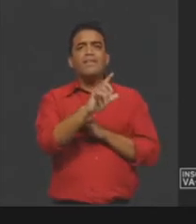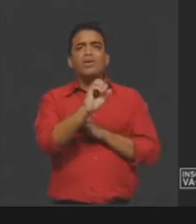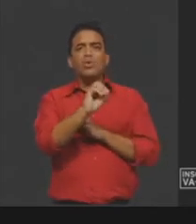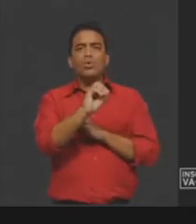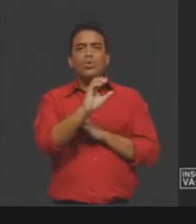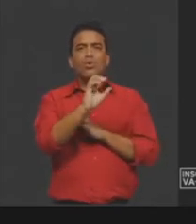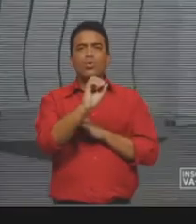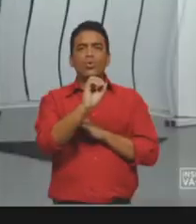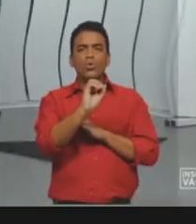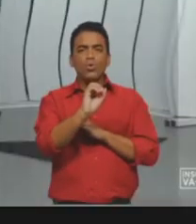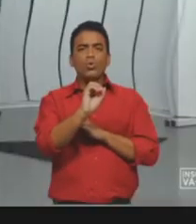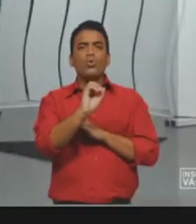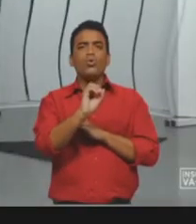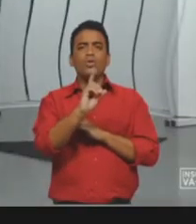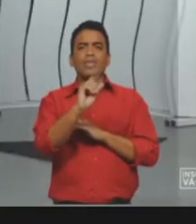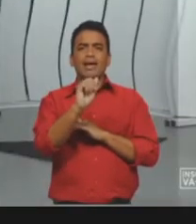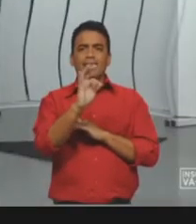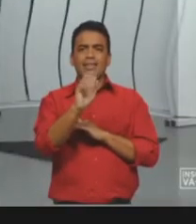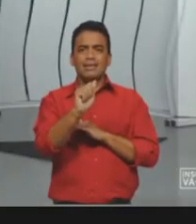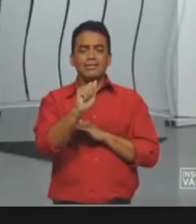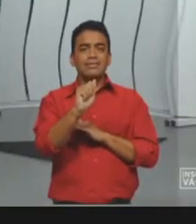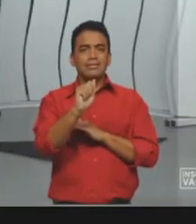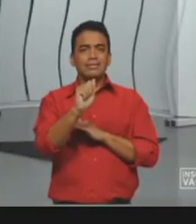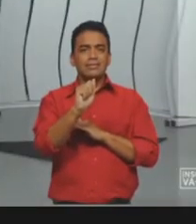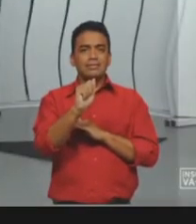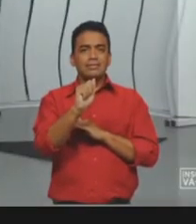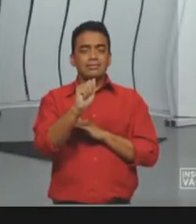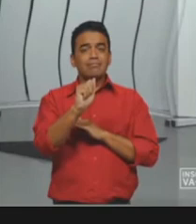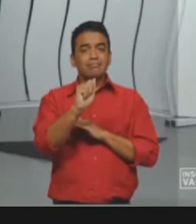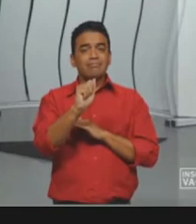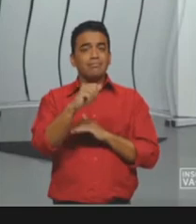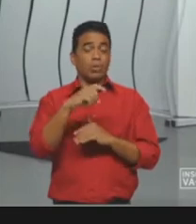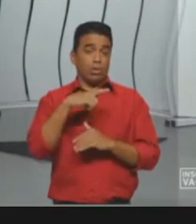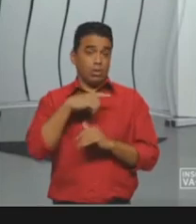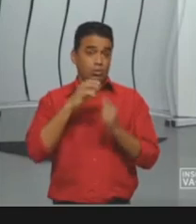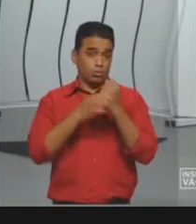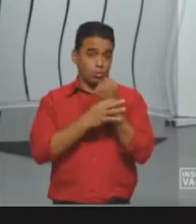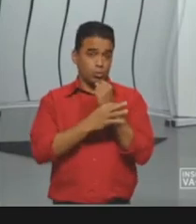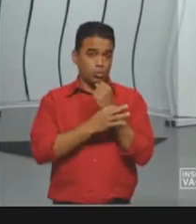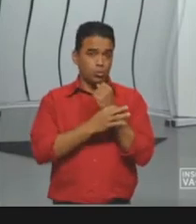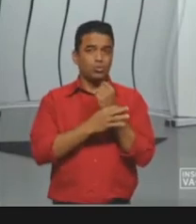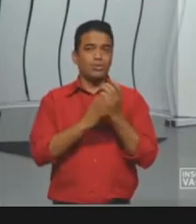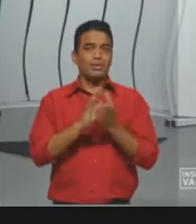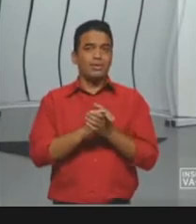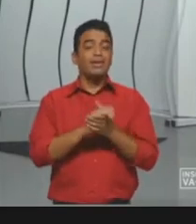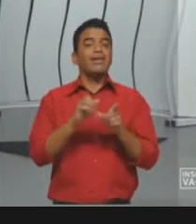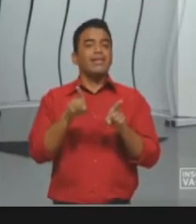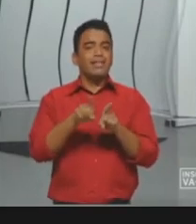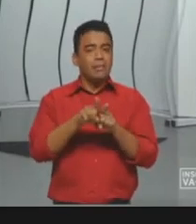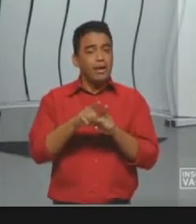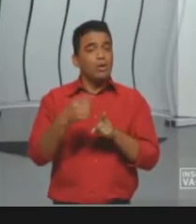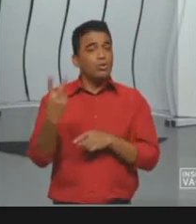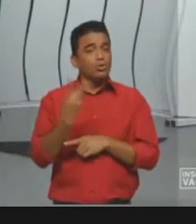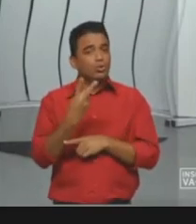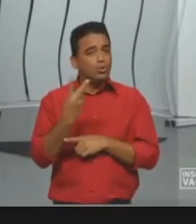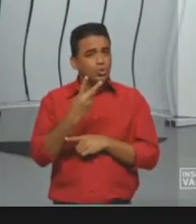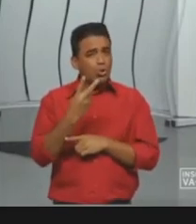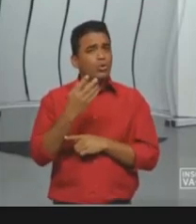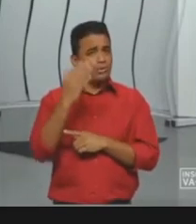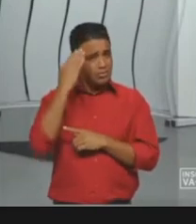os vertebrados, os que possuem vértebras. Os dois pertencem à classe mamália, porque são mamíferos.